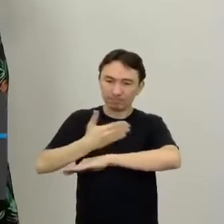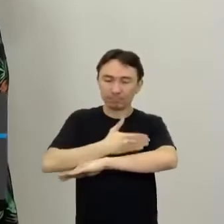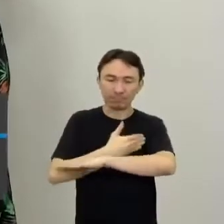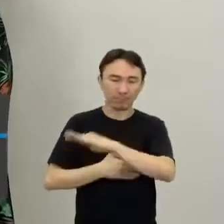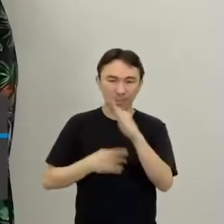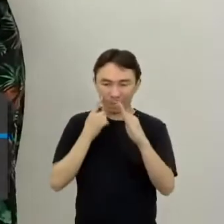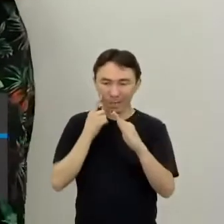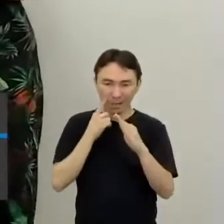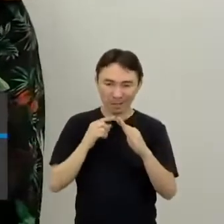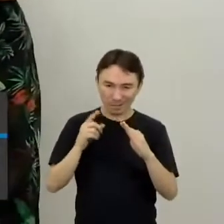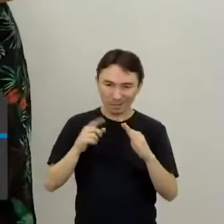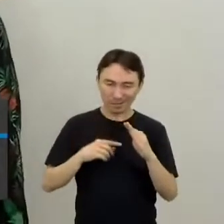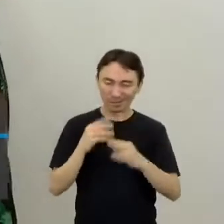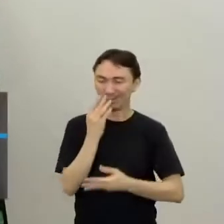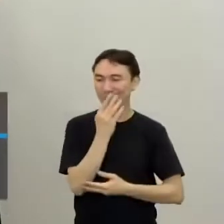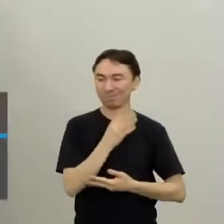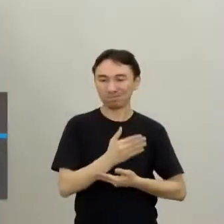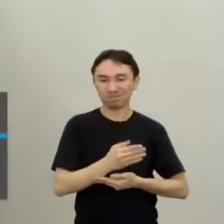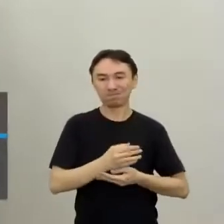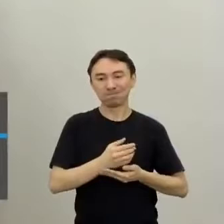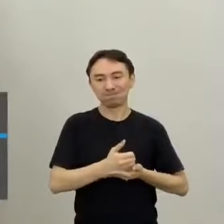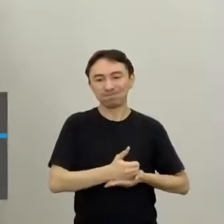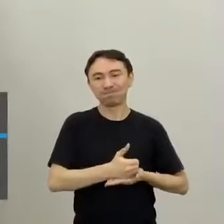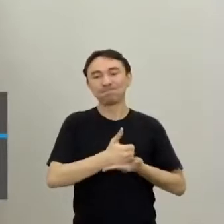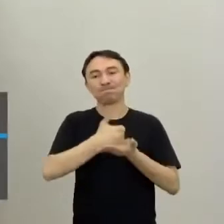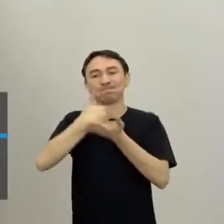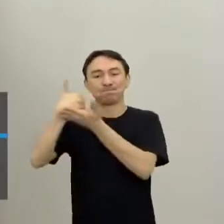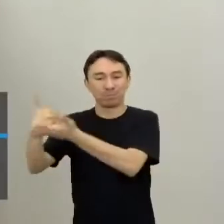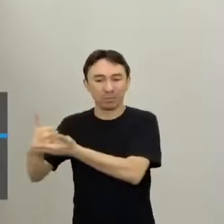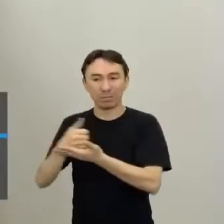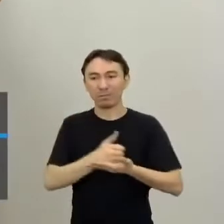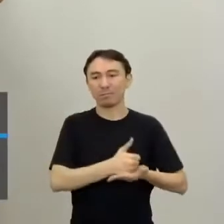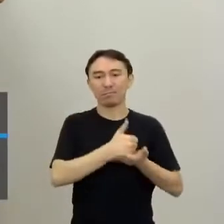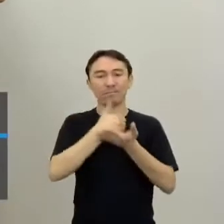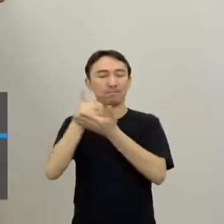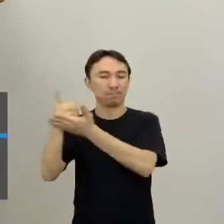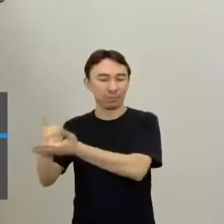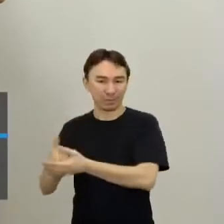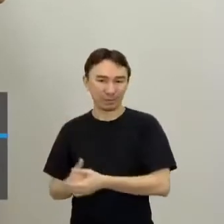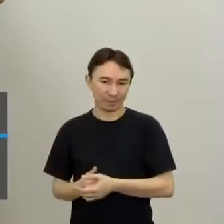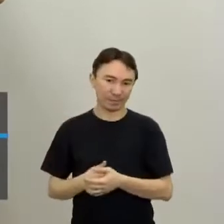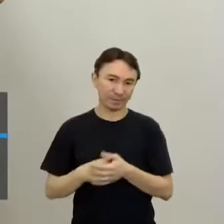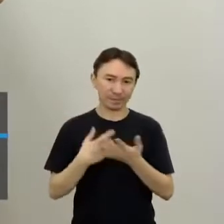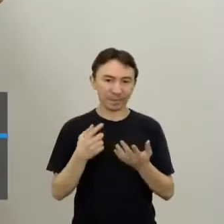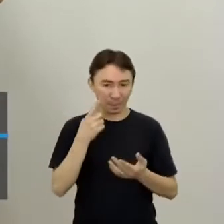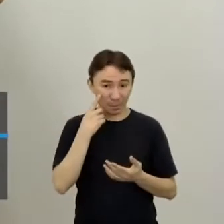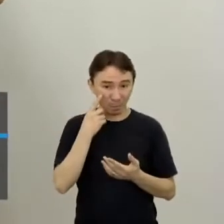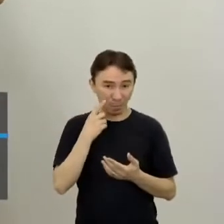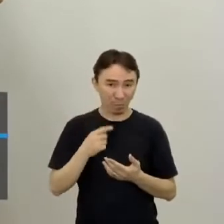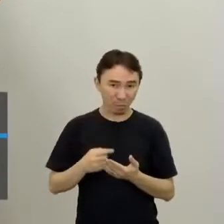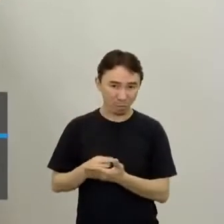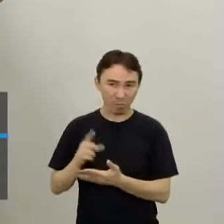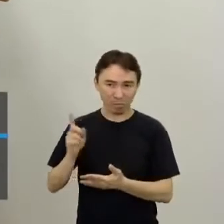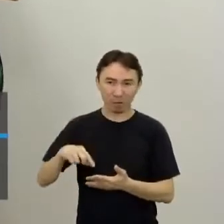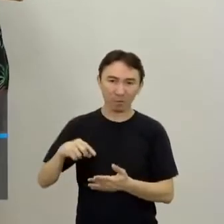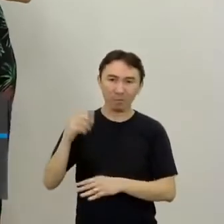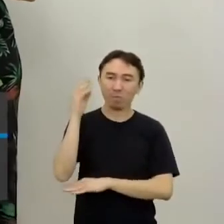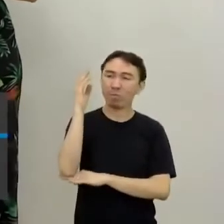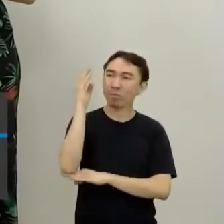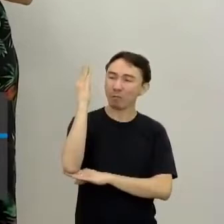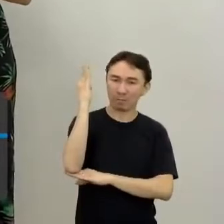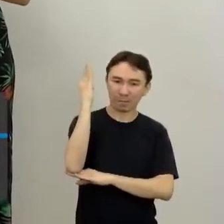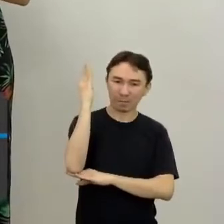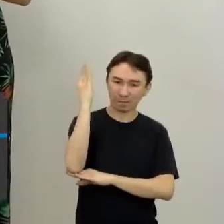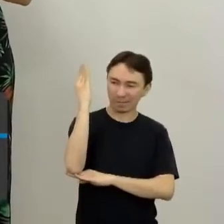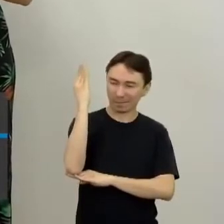aí, o que acontecia? Ó, qual que era o fluxo, né? Então, nós tínhamos este artigo, que é o pau-brasil. Ah, acho que vocês já